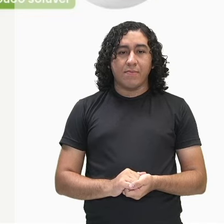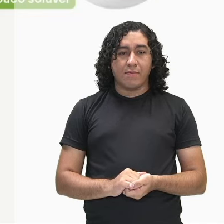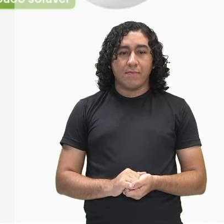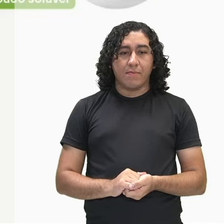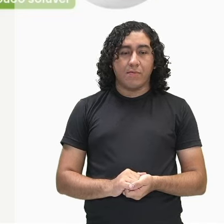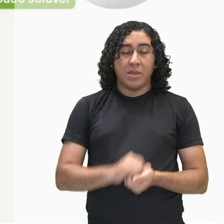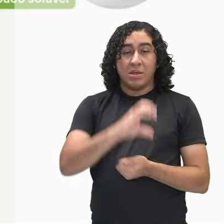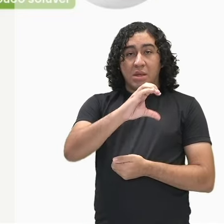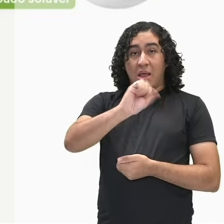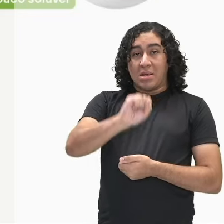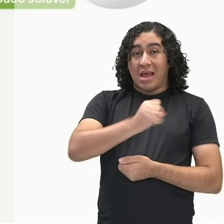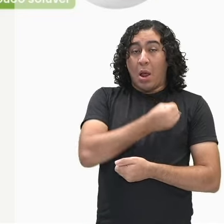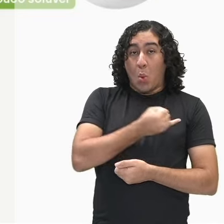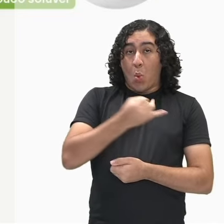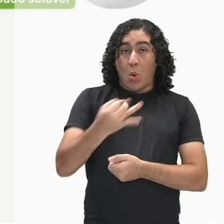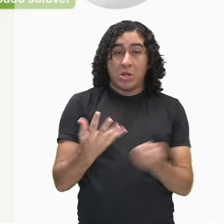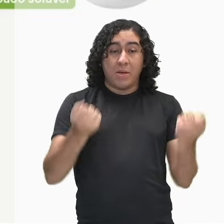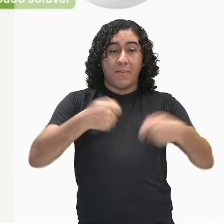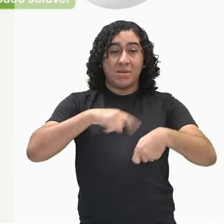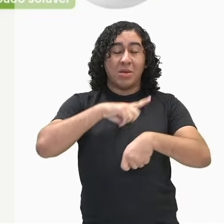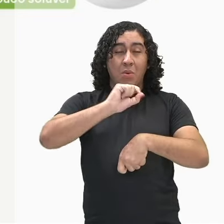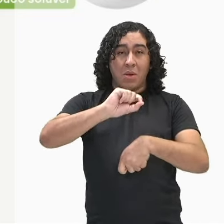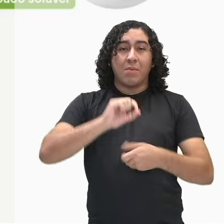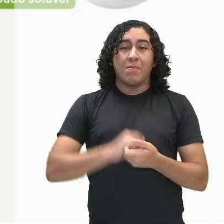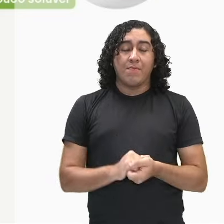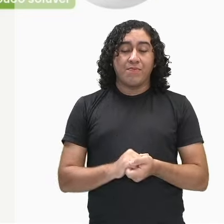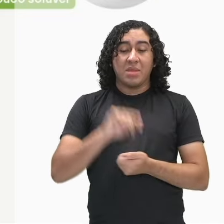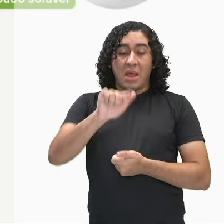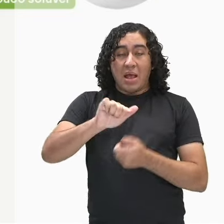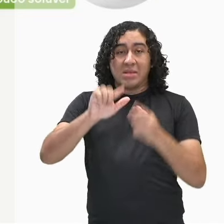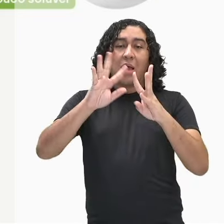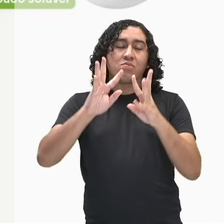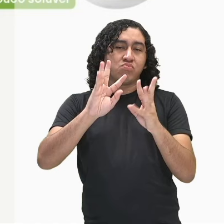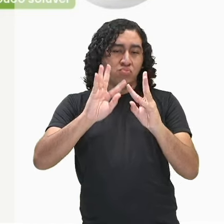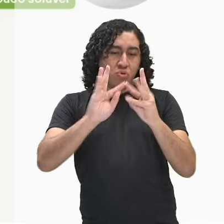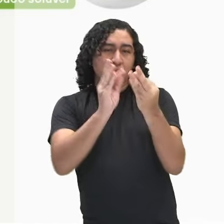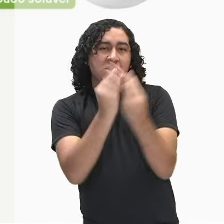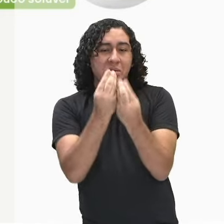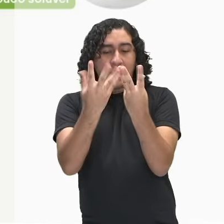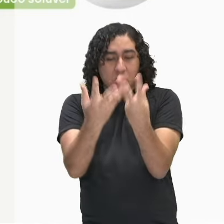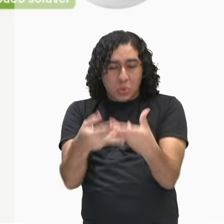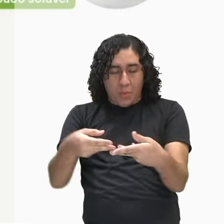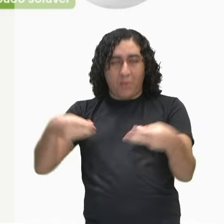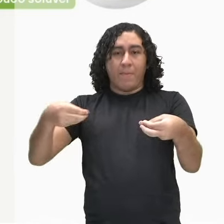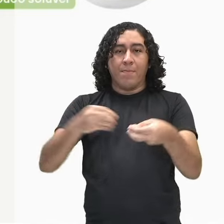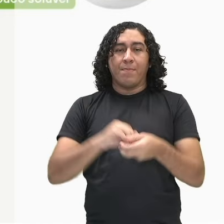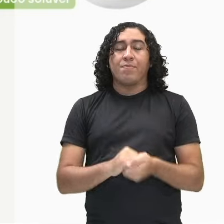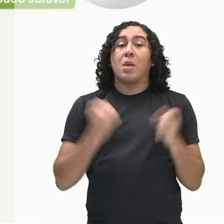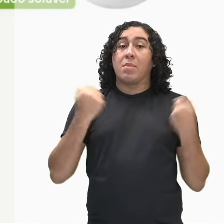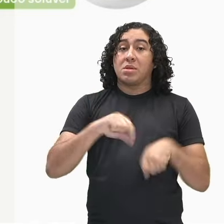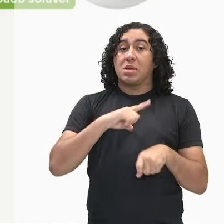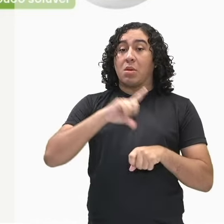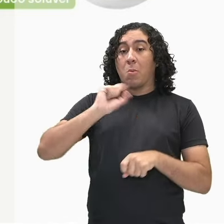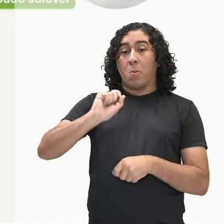é a quantidade necessária para saturar essa solução, né? Então você